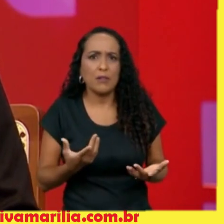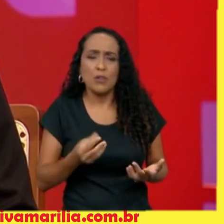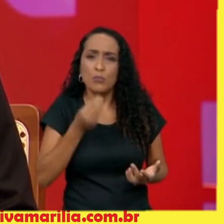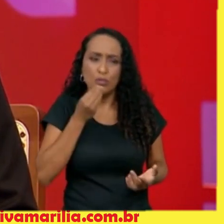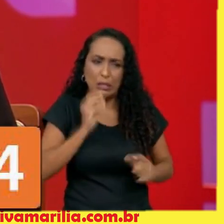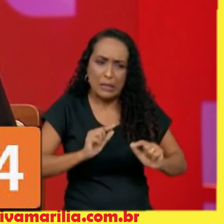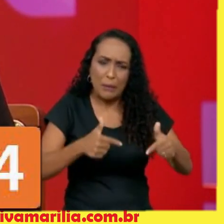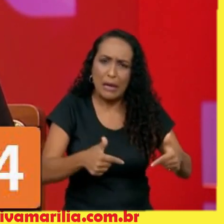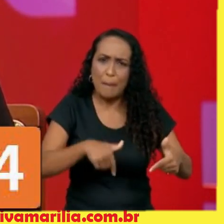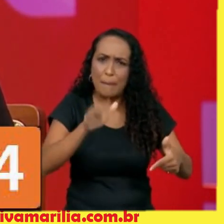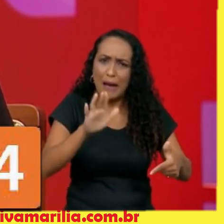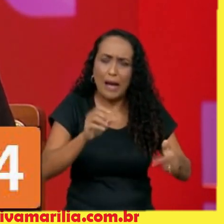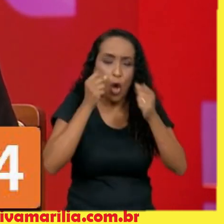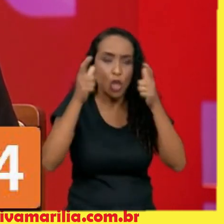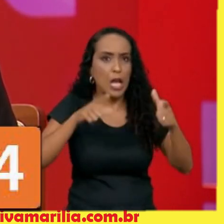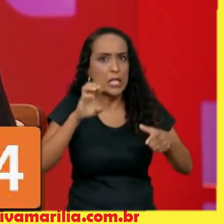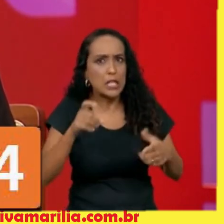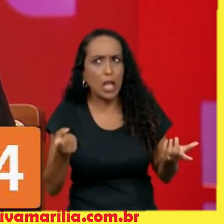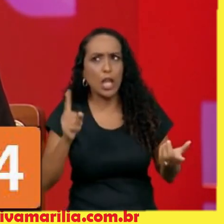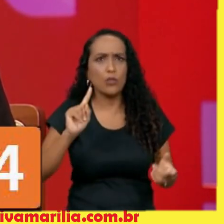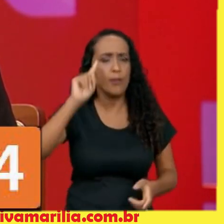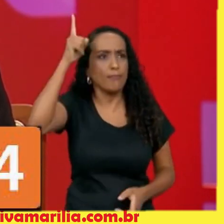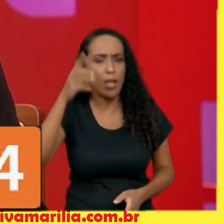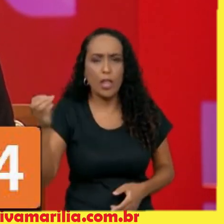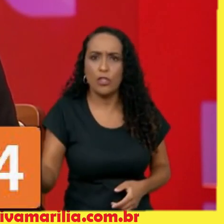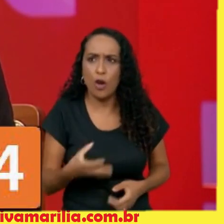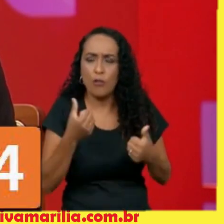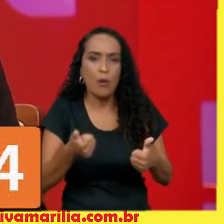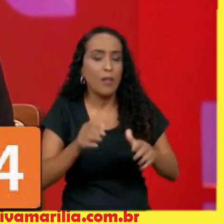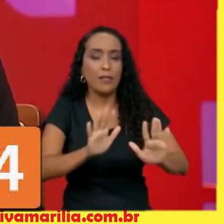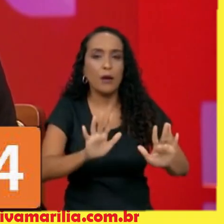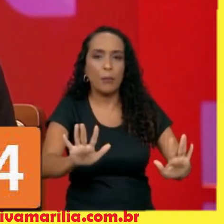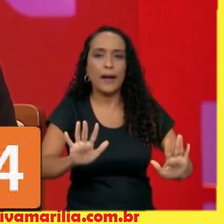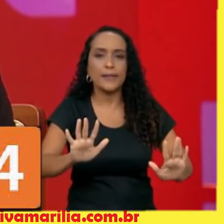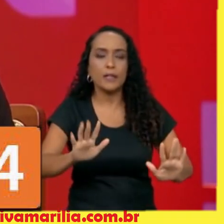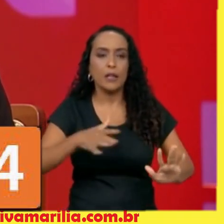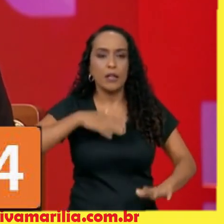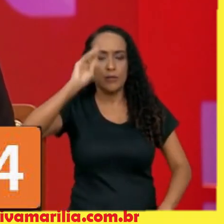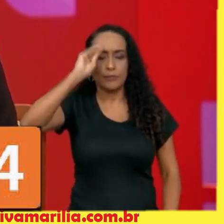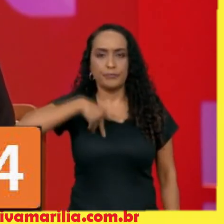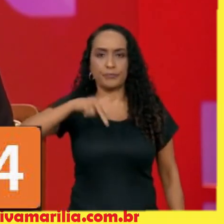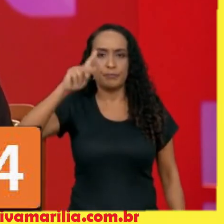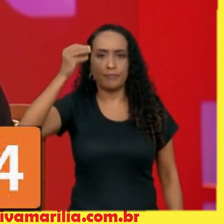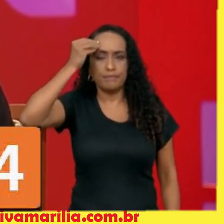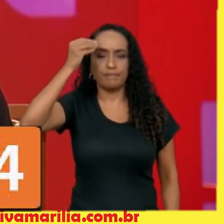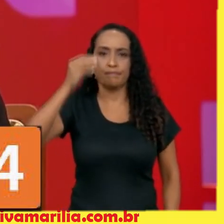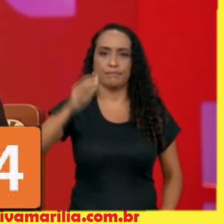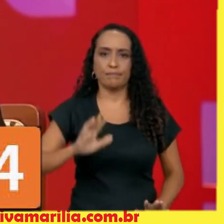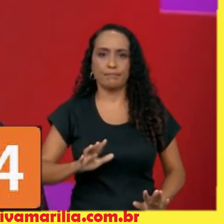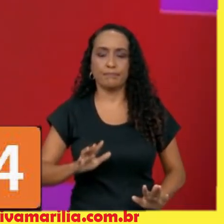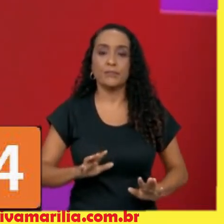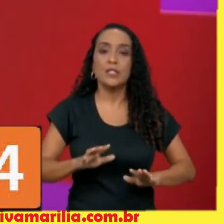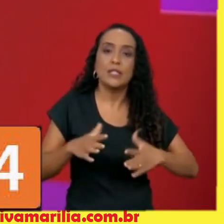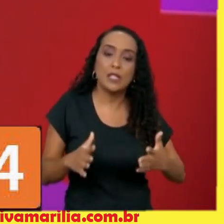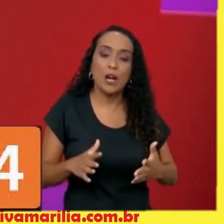mais, acordar mais cedo, exatamente, ou ter uma ideia genial, exatamente, quer dizer, você é responsável pela sua própria miséria, exatamente, né? Basta querer. Exatamente isso, né? Então